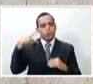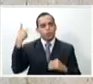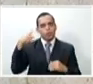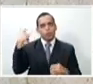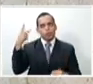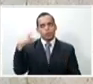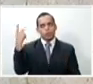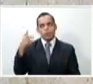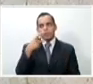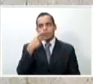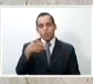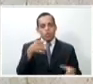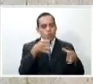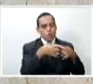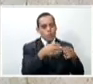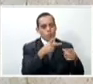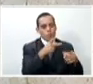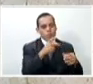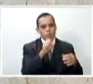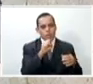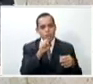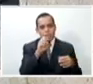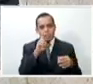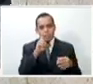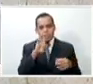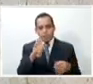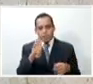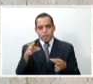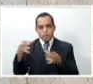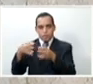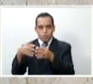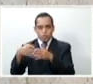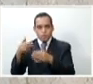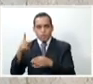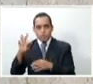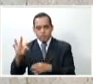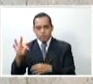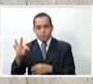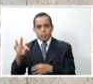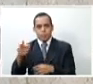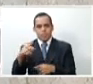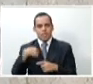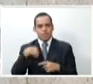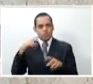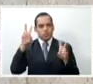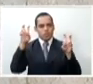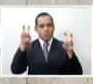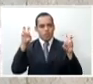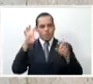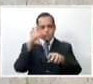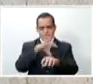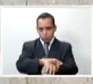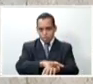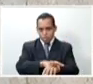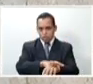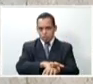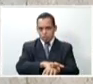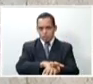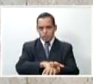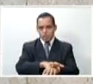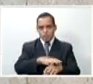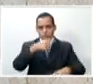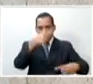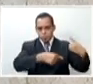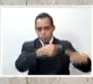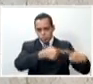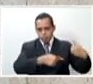PSDB e PT discutindo alguns assuntos aqui, mas no meu assunto específico, segurança, é um assunto apartidário, não